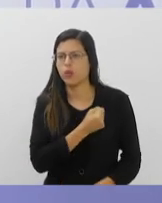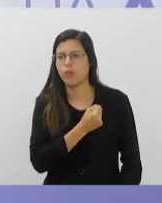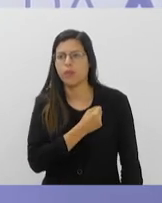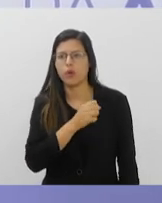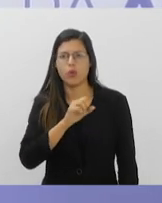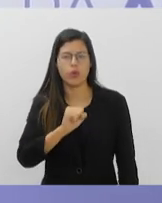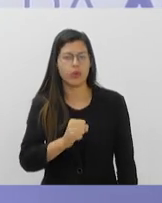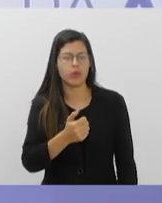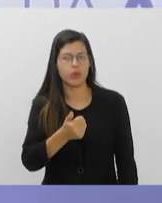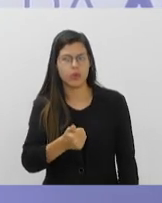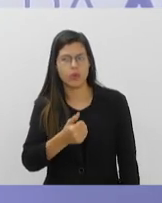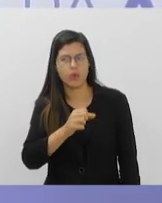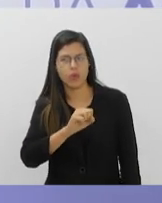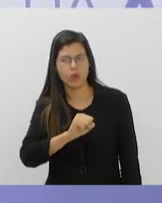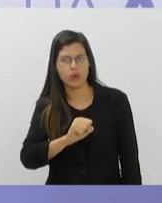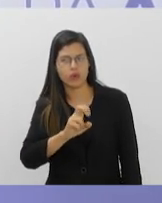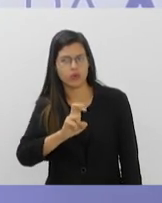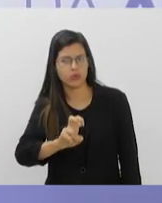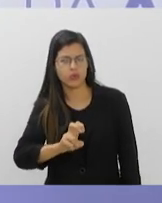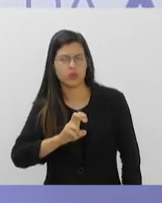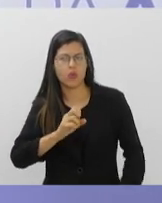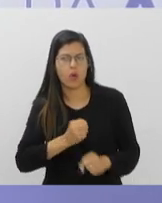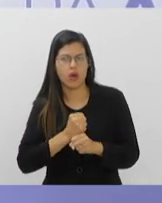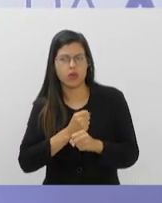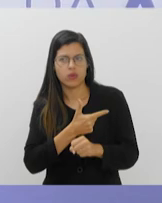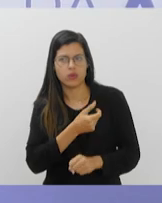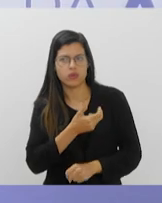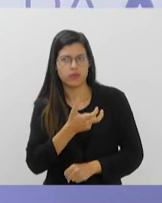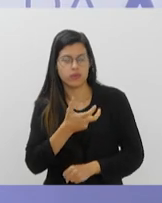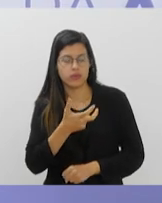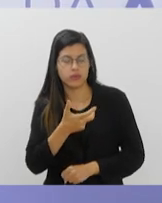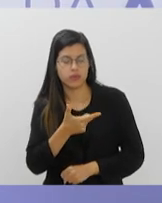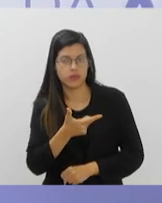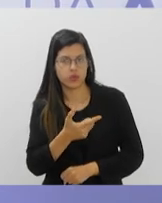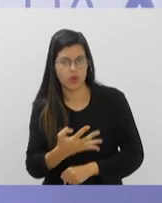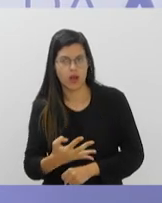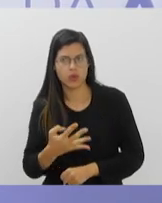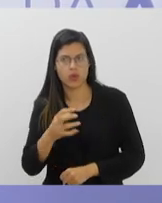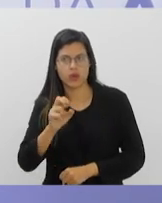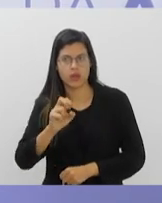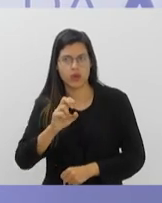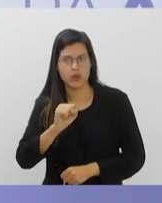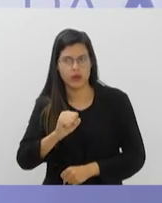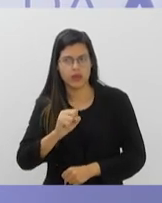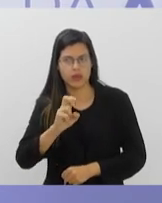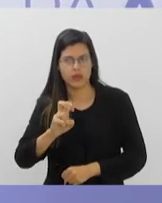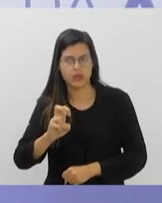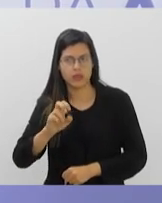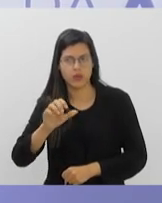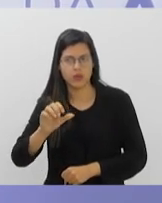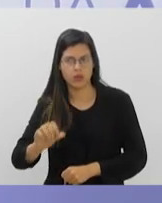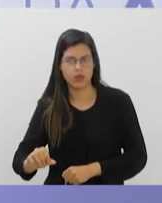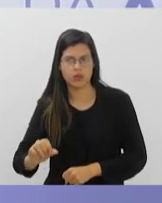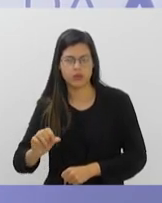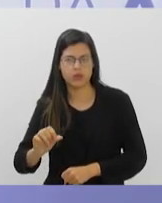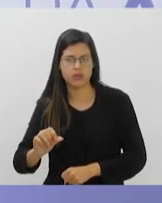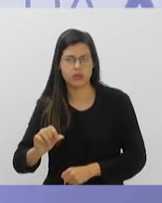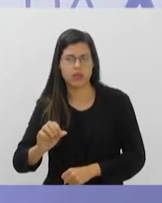8185 de 2024 foi foram destinados 55 milhões 932.748